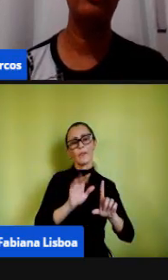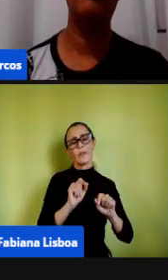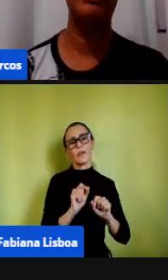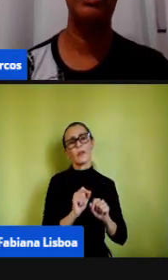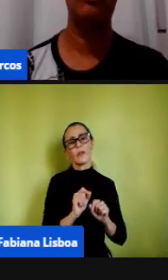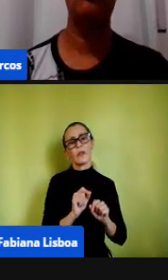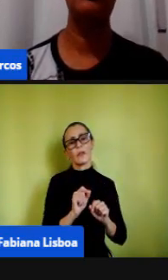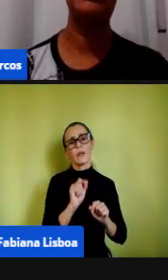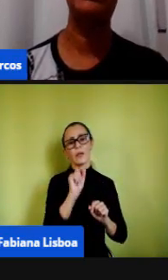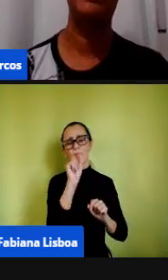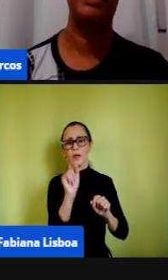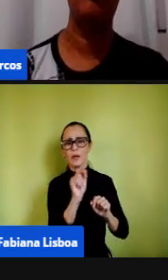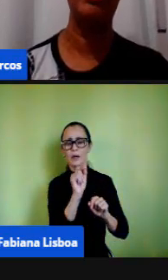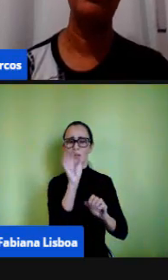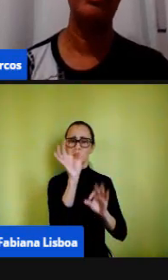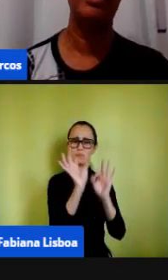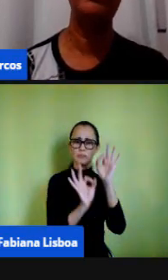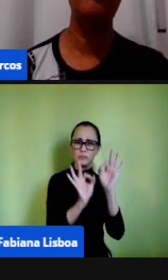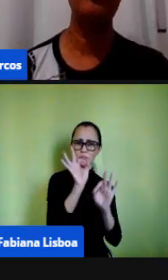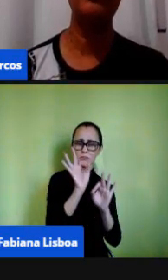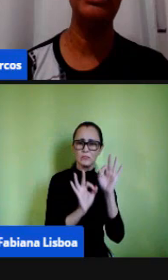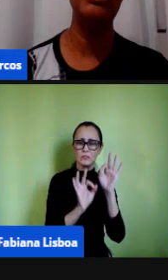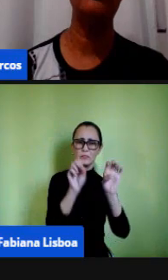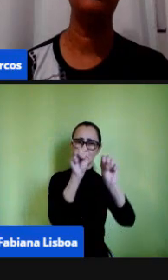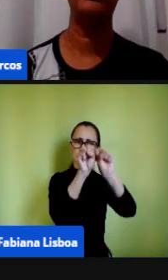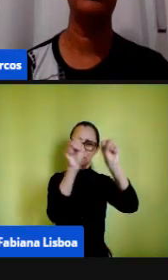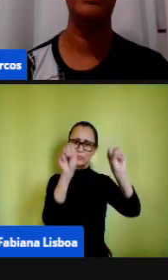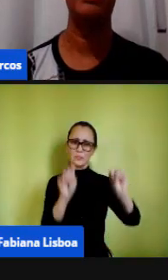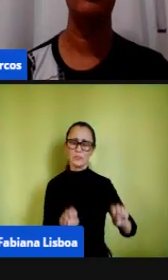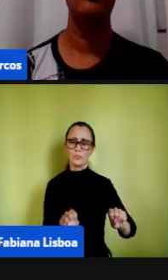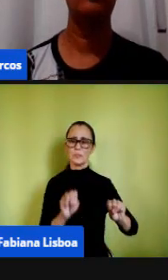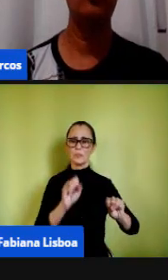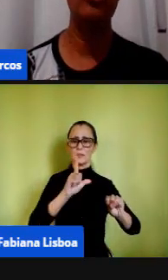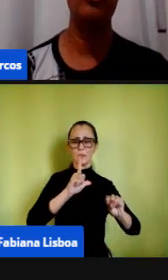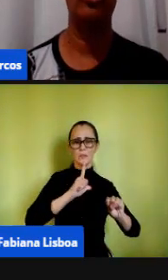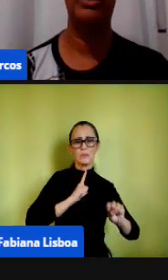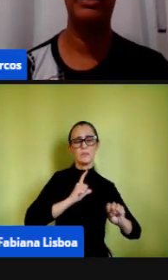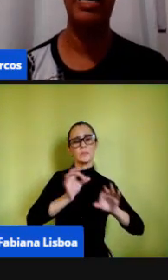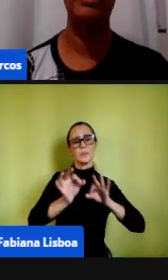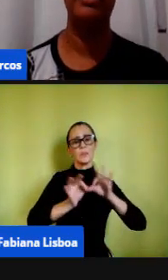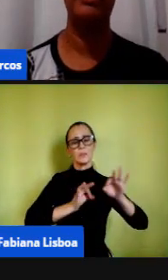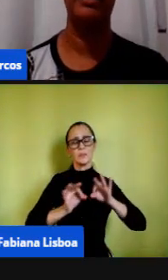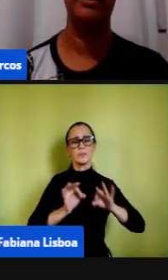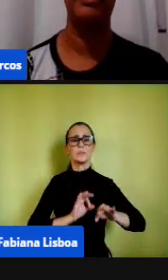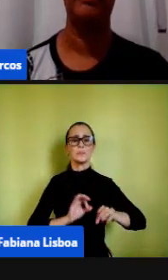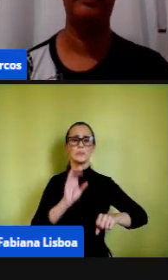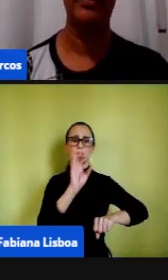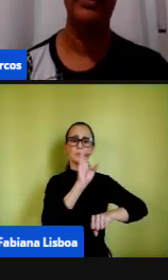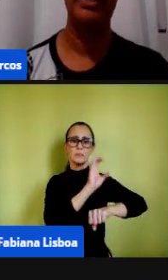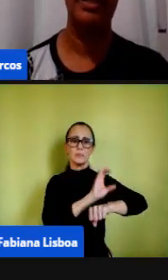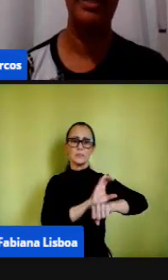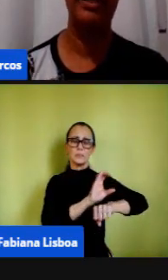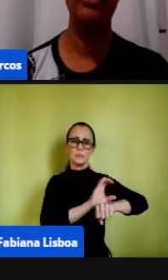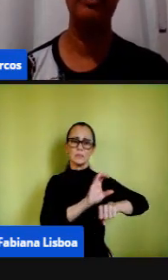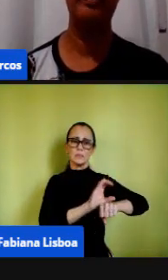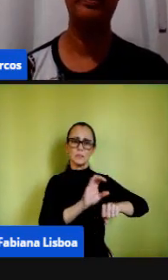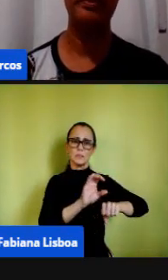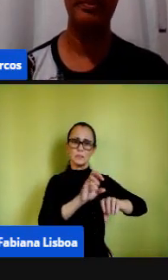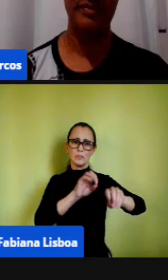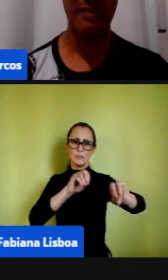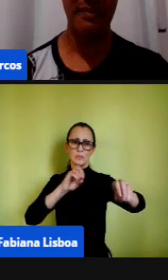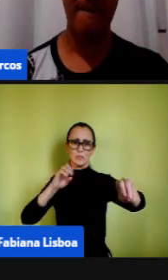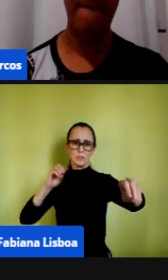uma programação, um sistema em que é possível gerenciar cursos à distância.